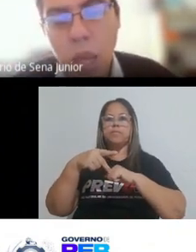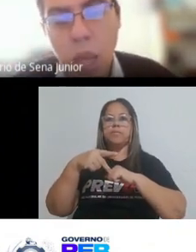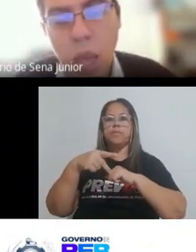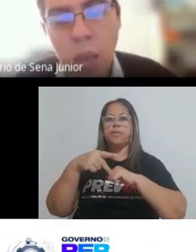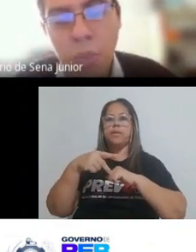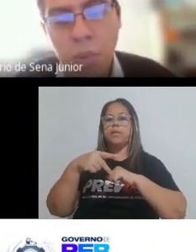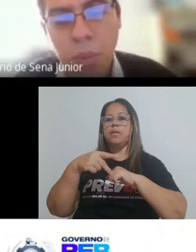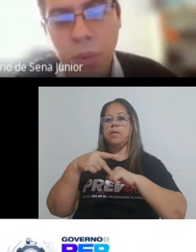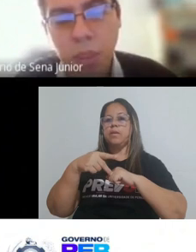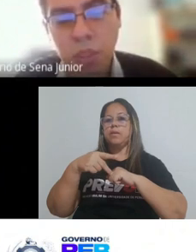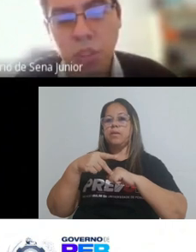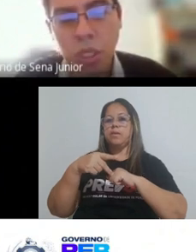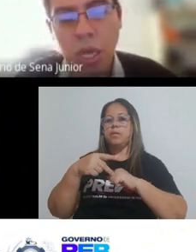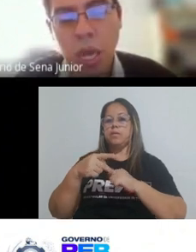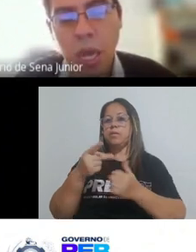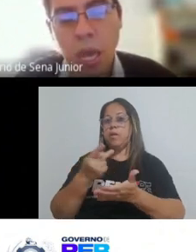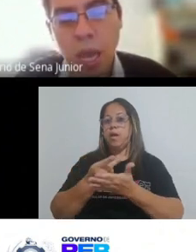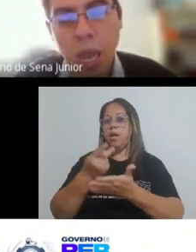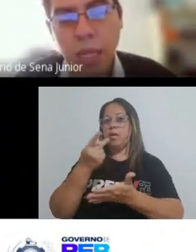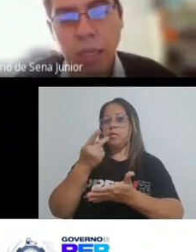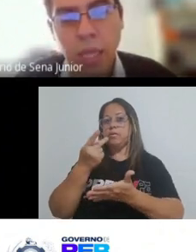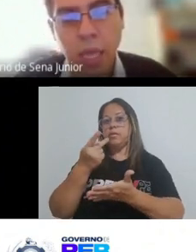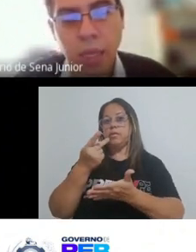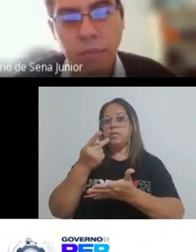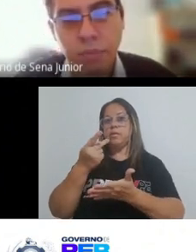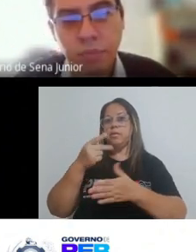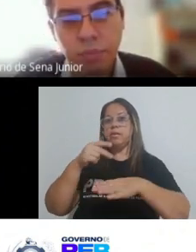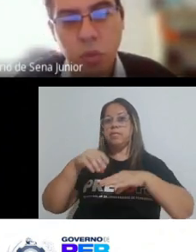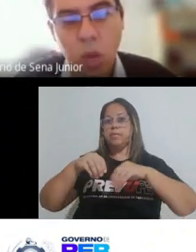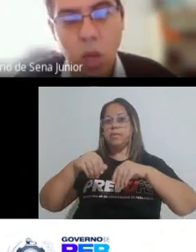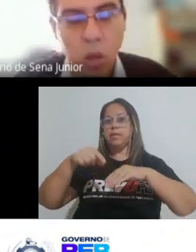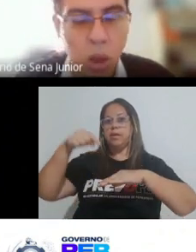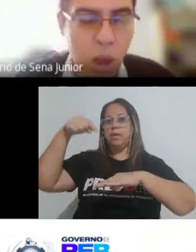pedra chegar à terra,